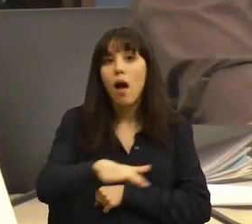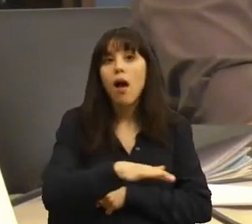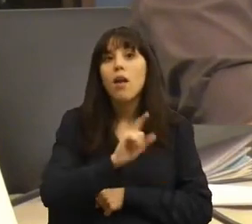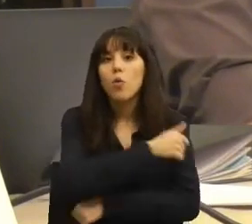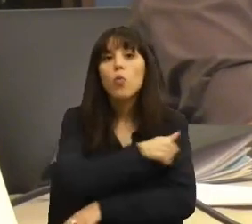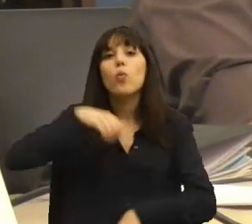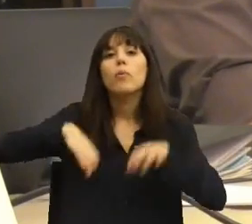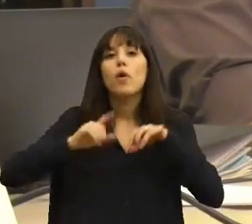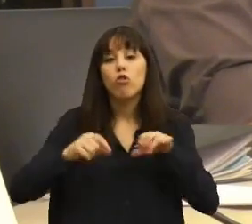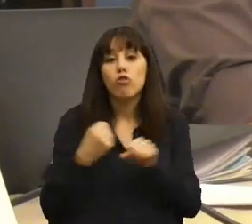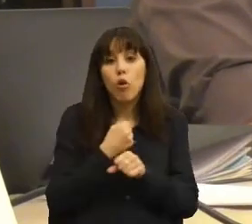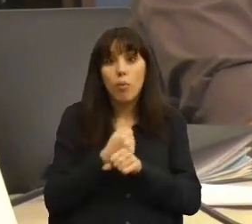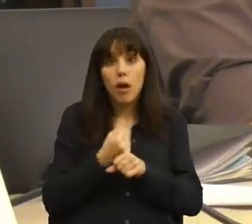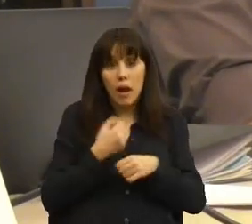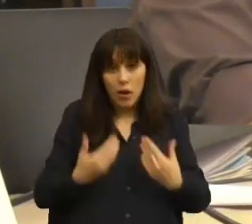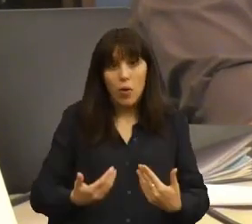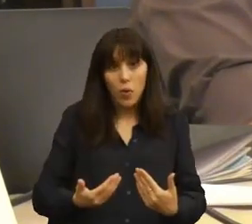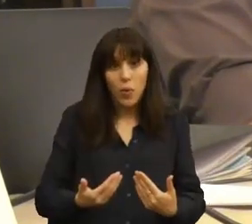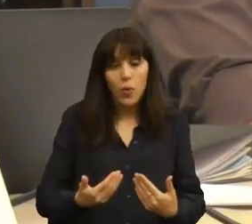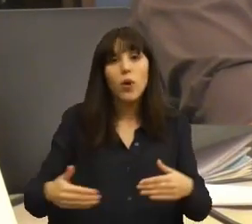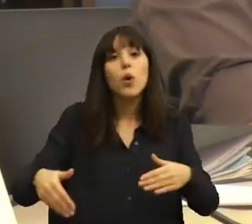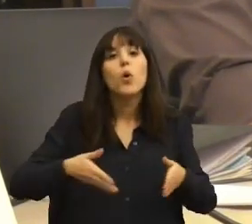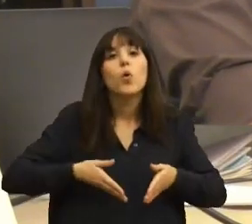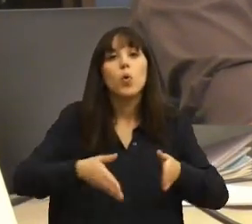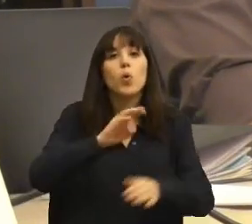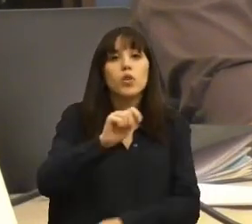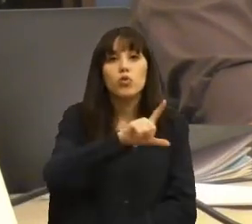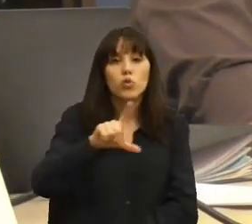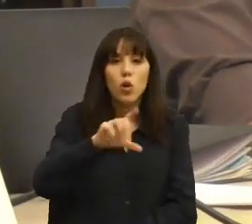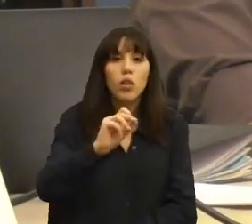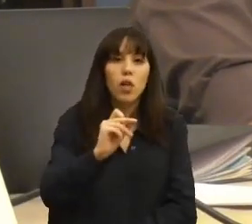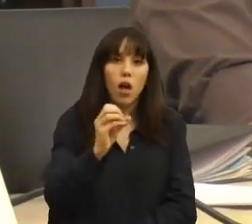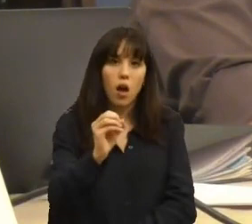que tem a ver com as obras que estão a decorrer na Rua do Sol ao Rato.